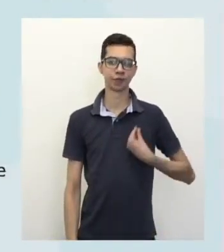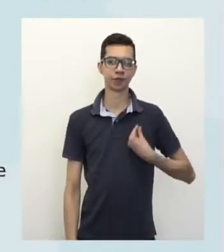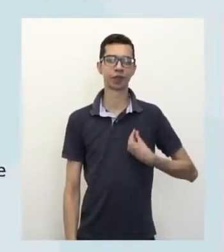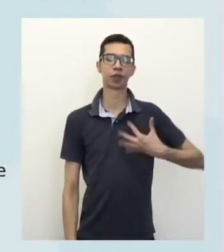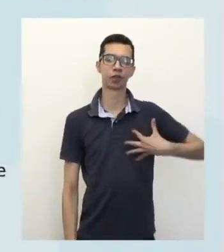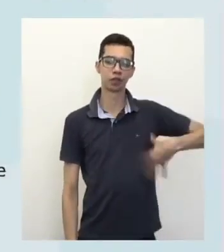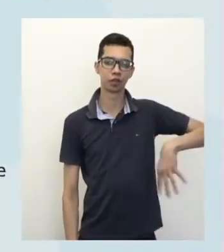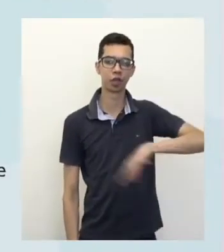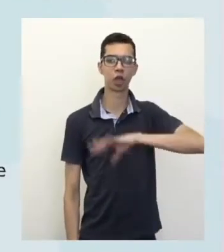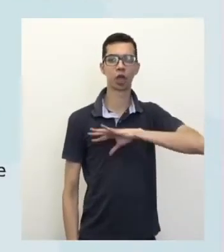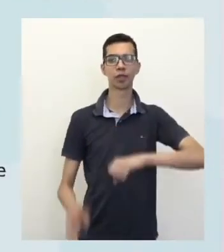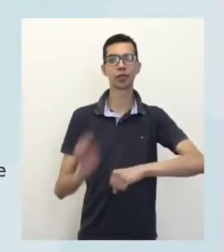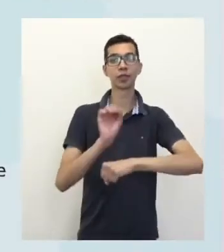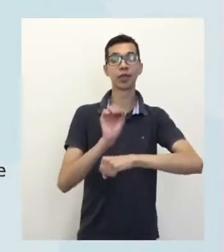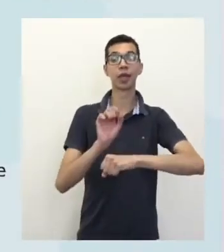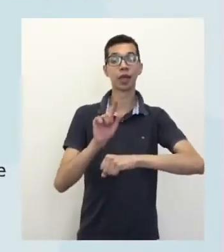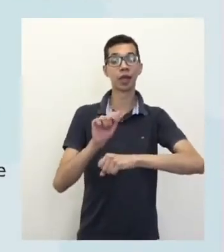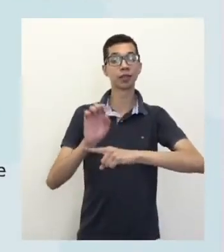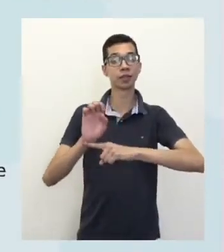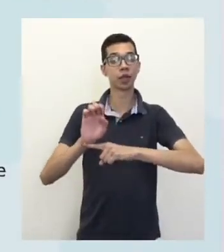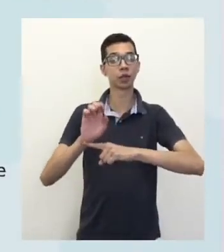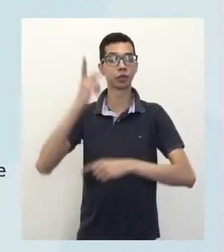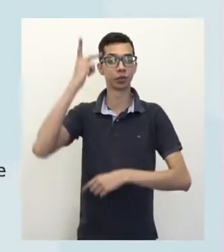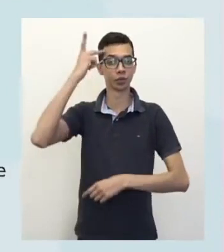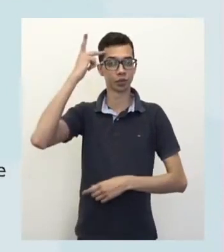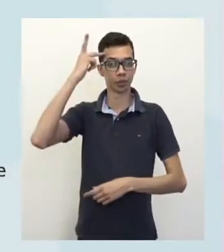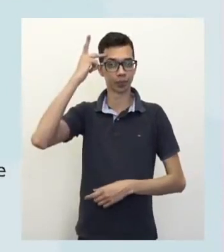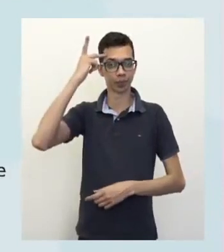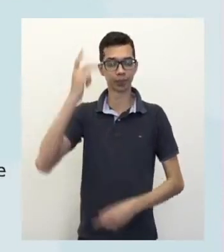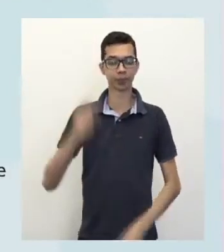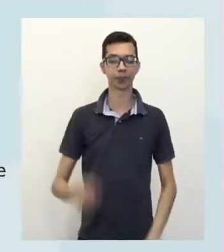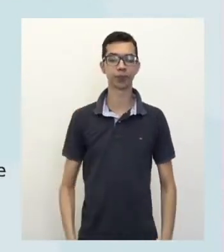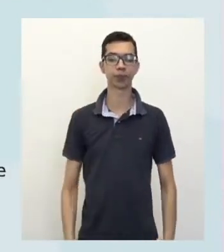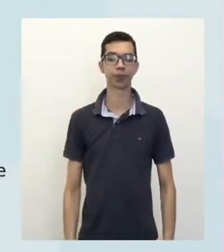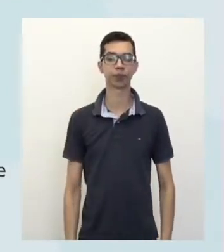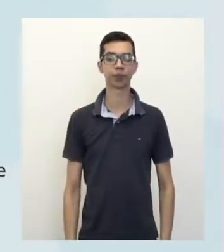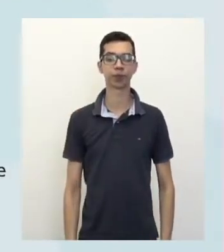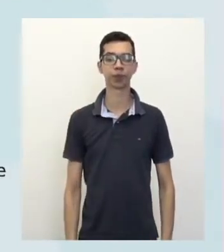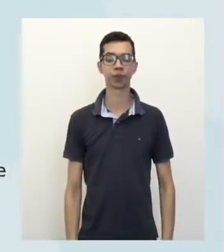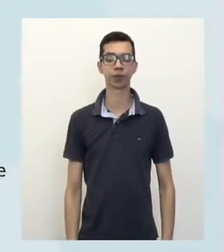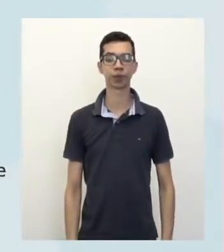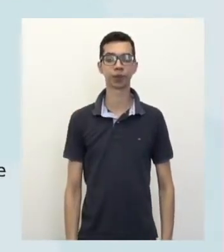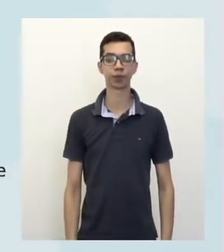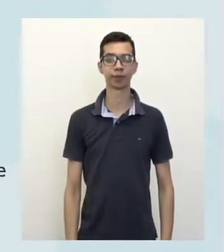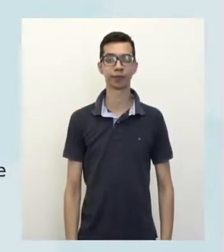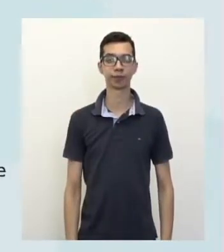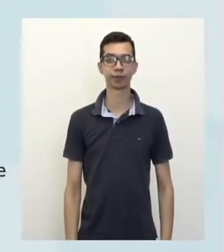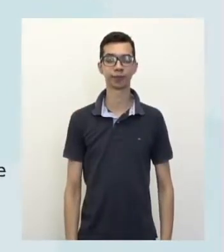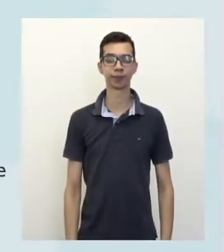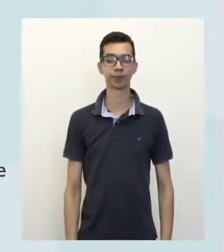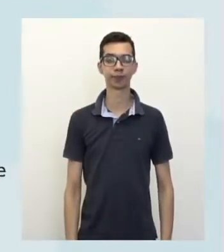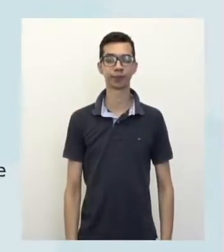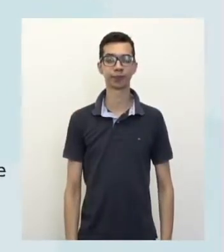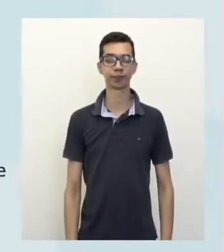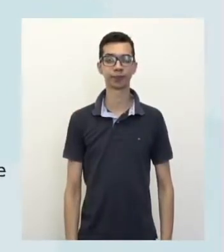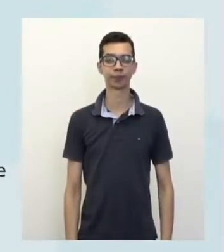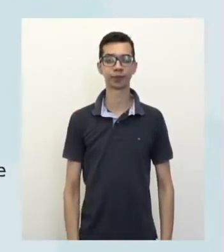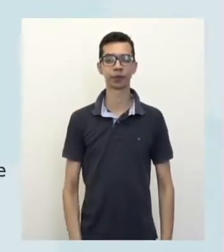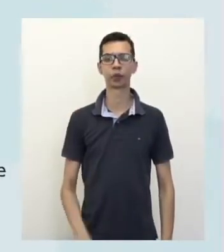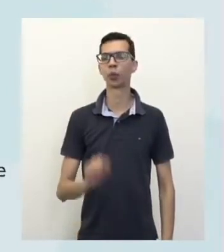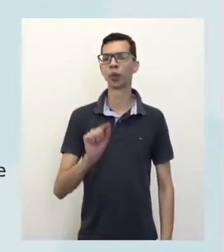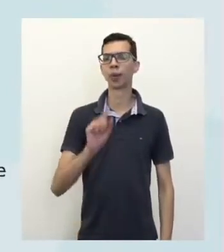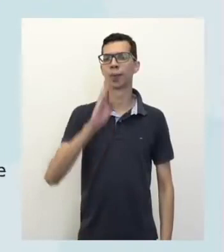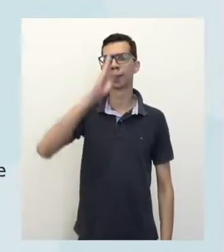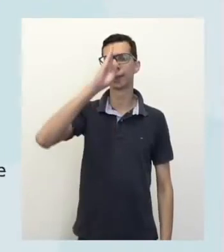São Paulo. Quais são as principais atividades, né, que montam esse perfil da